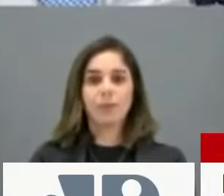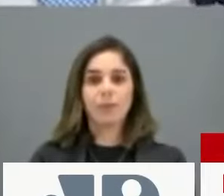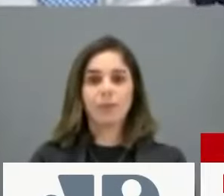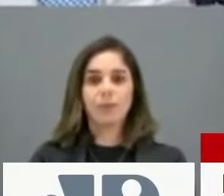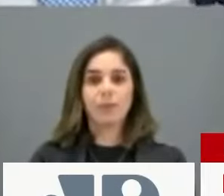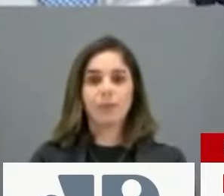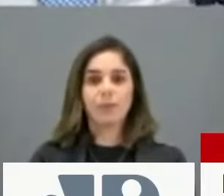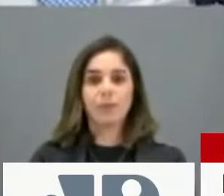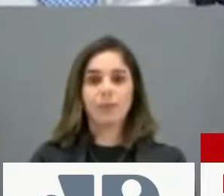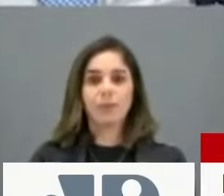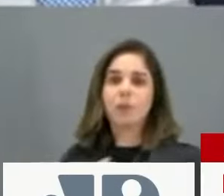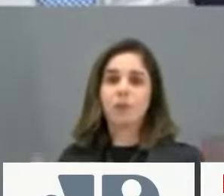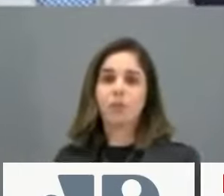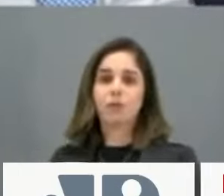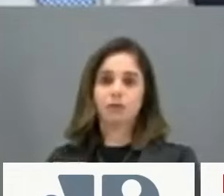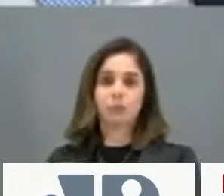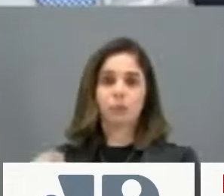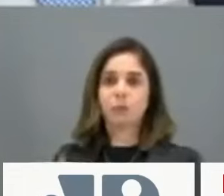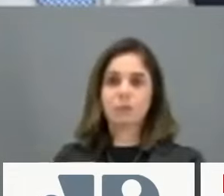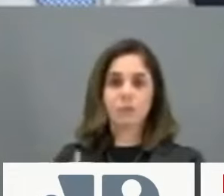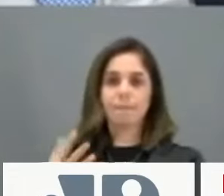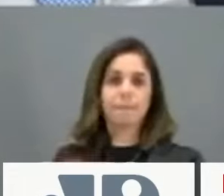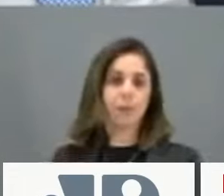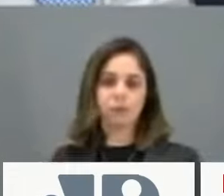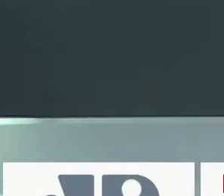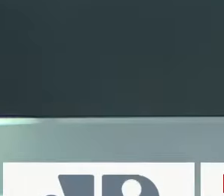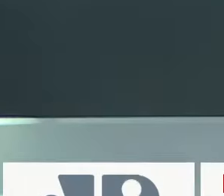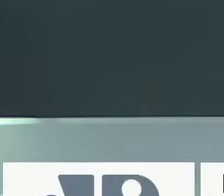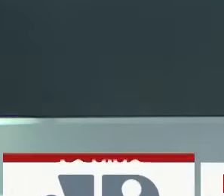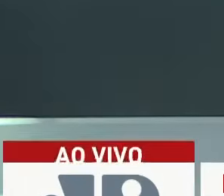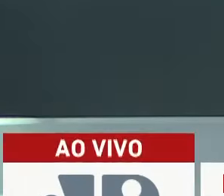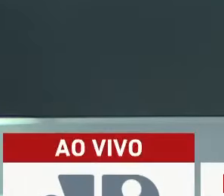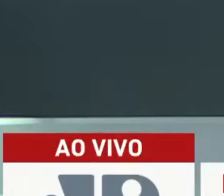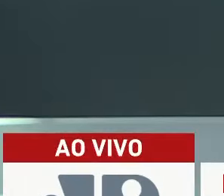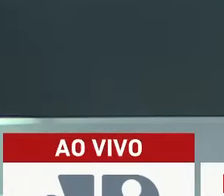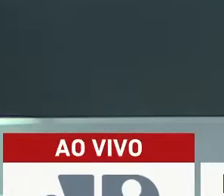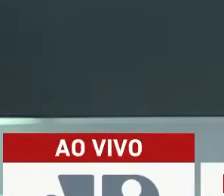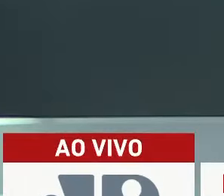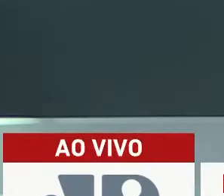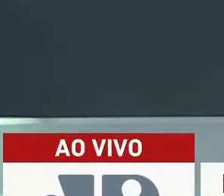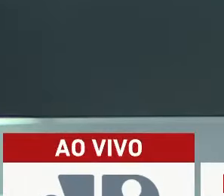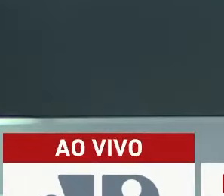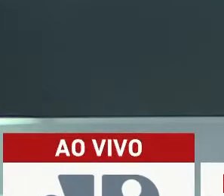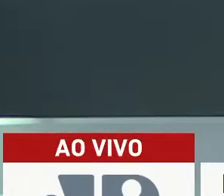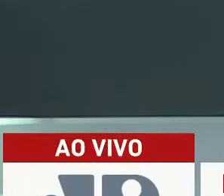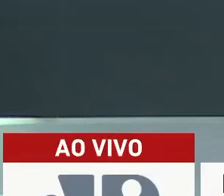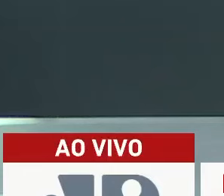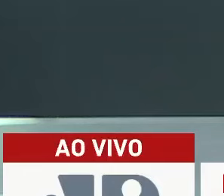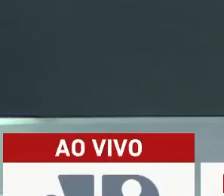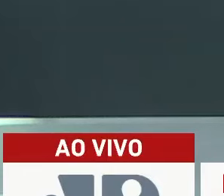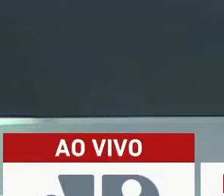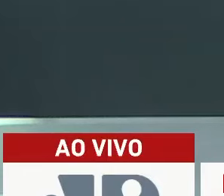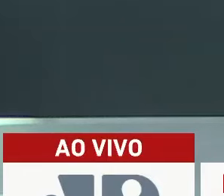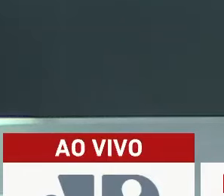Lula, que não cansa de prejudicar o país. O voto é favorável à PEC. Já a oposição pressiona pela votação. Atualmente,